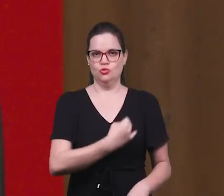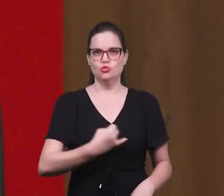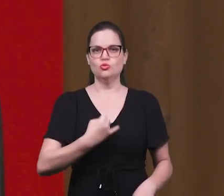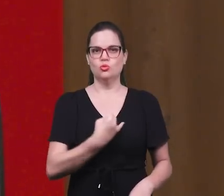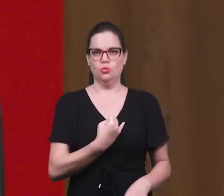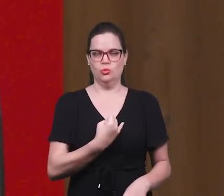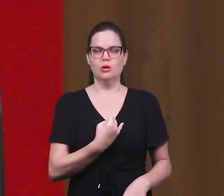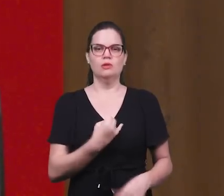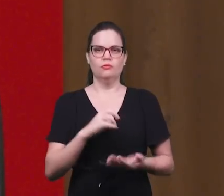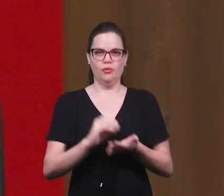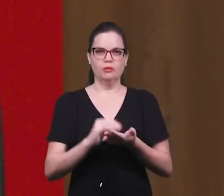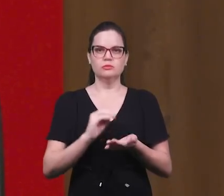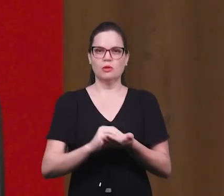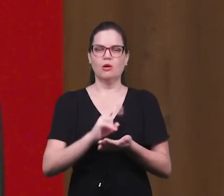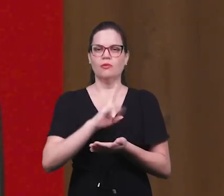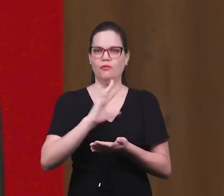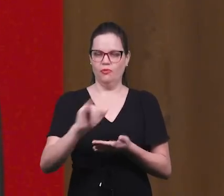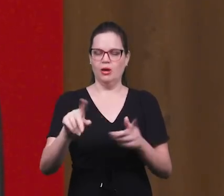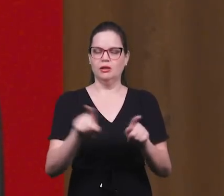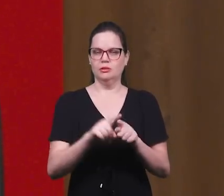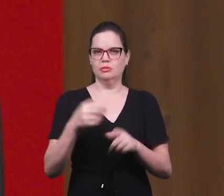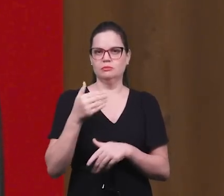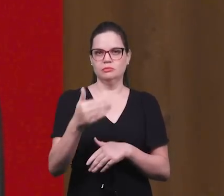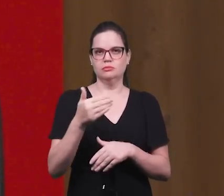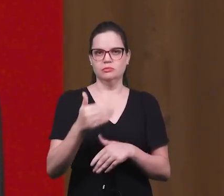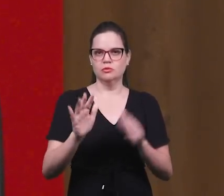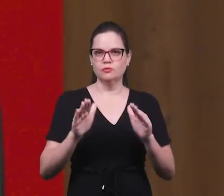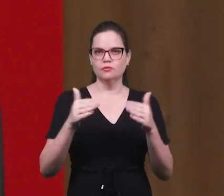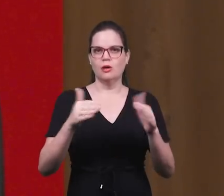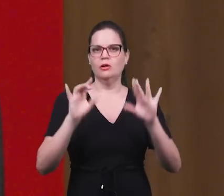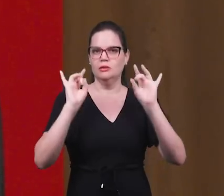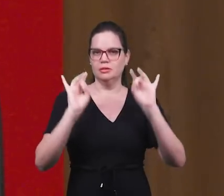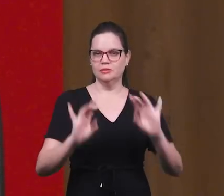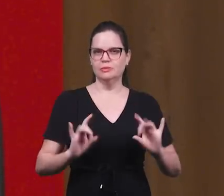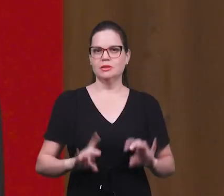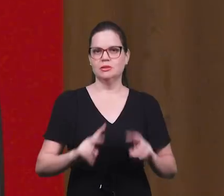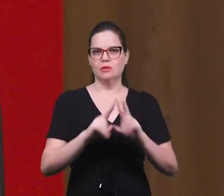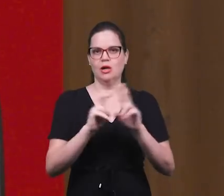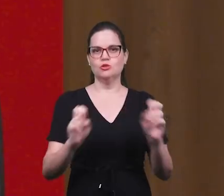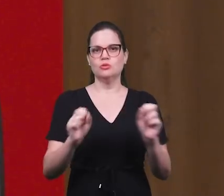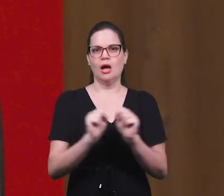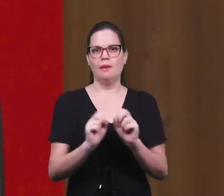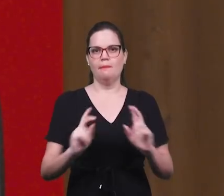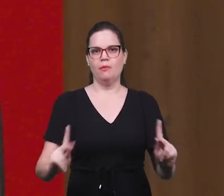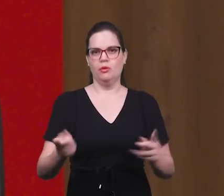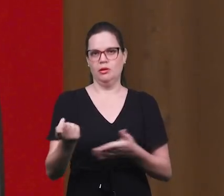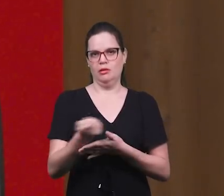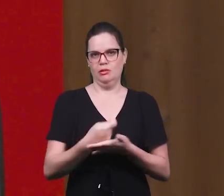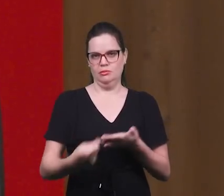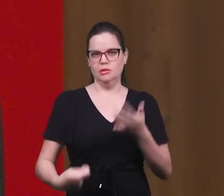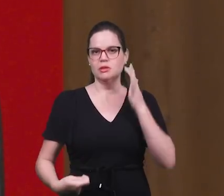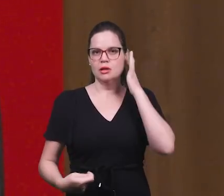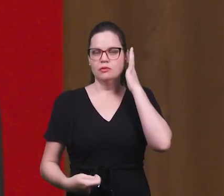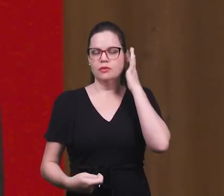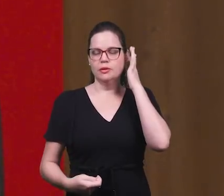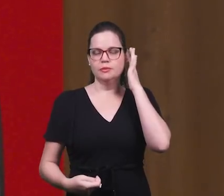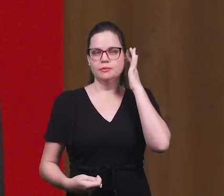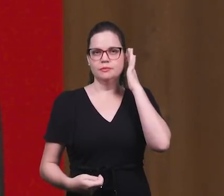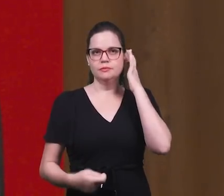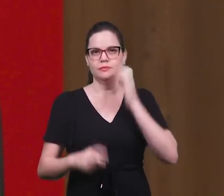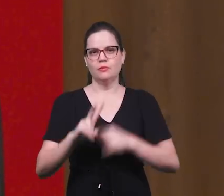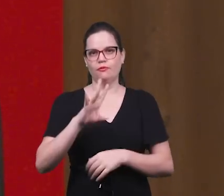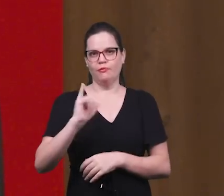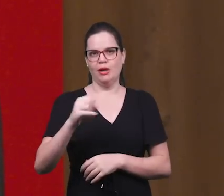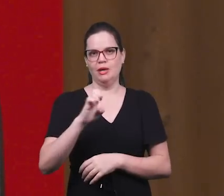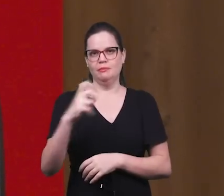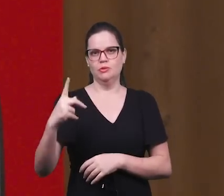merecer uma ênfase especial, o apóstolo João, o Apocalipse que ele escreveu, que possivelmente será